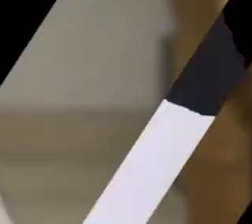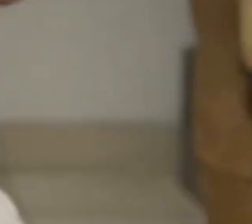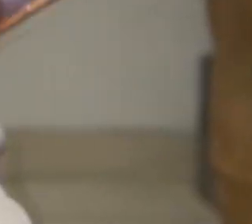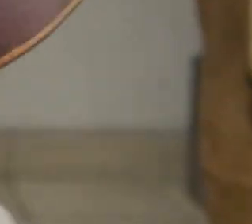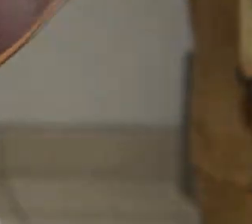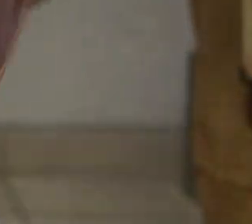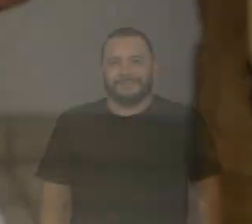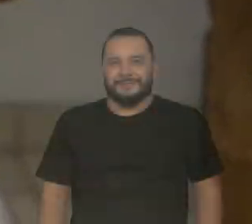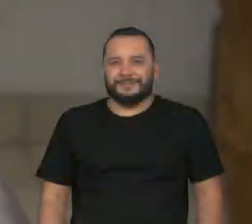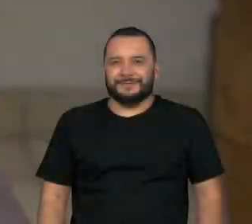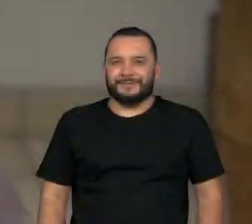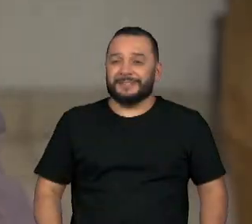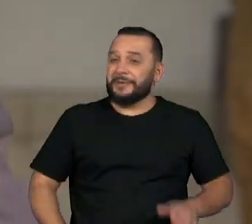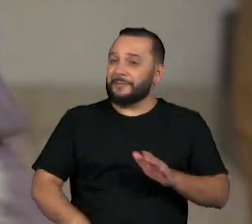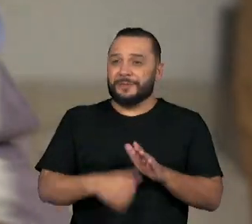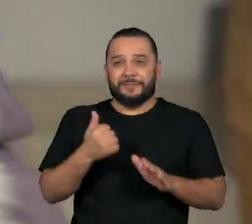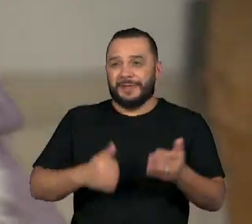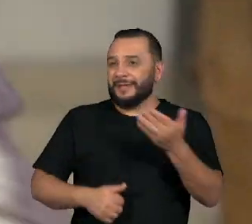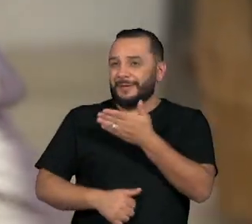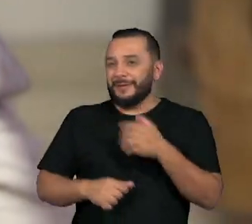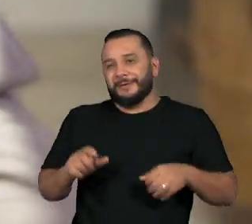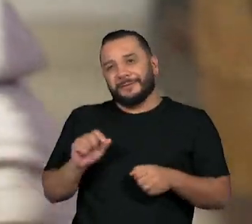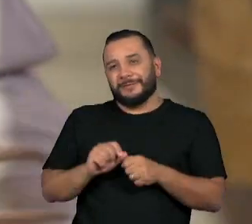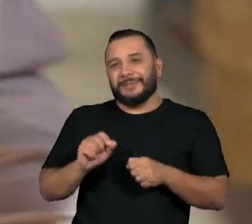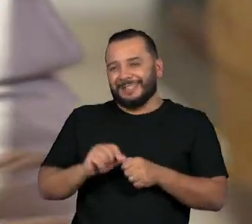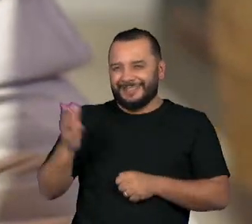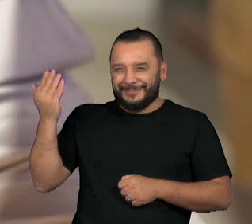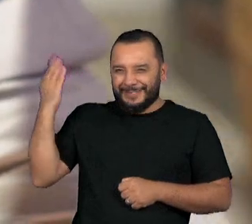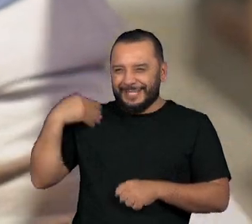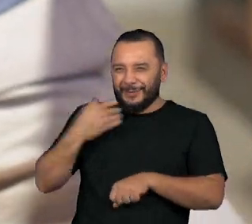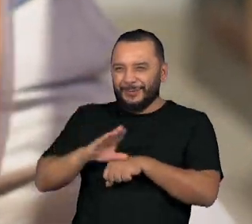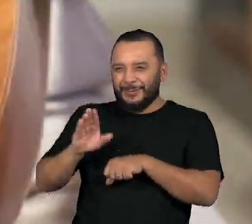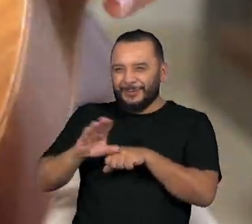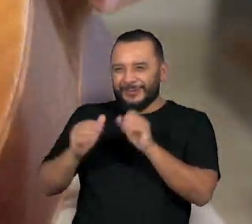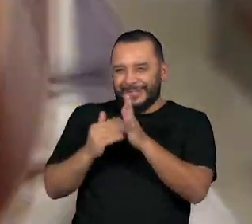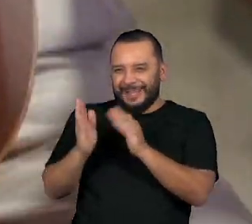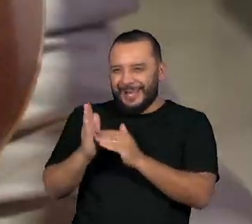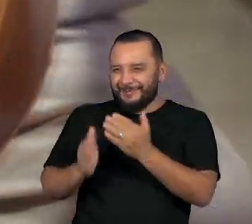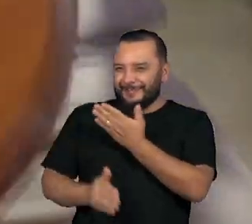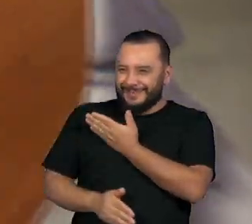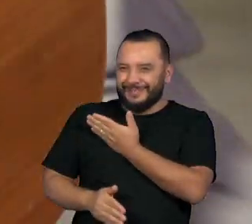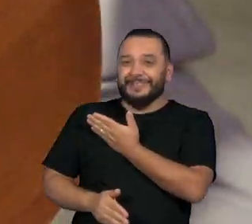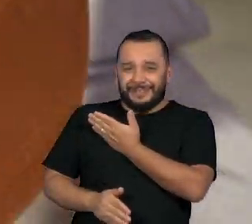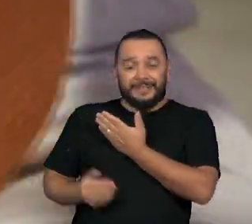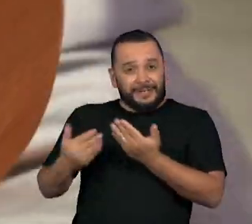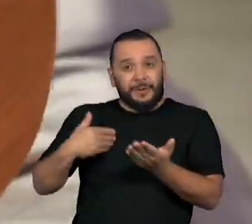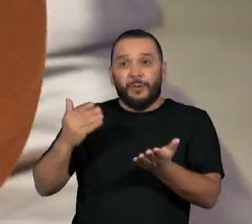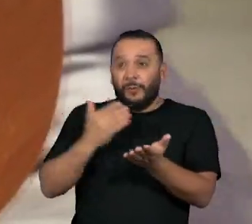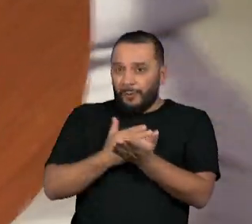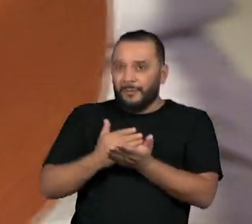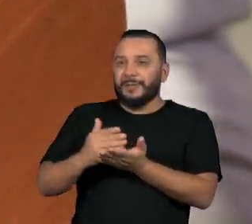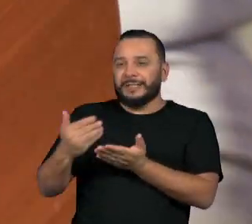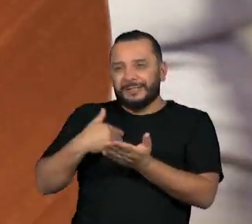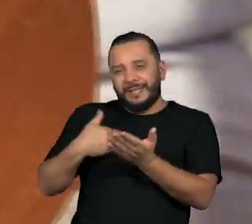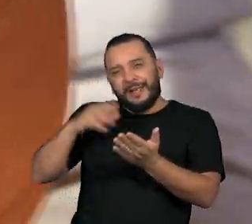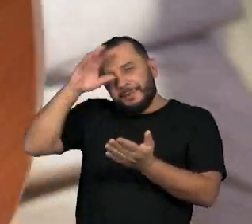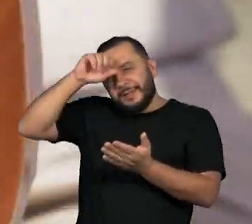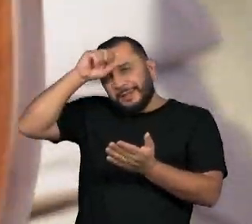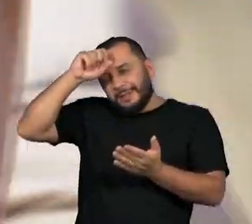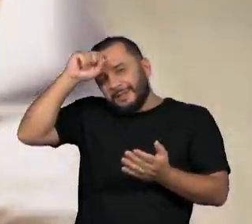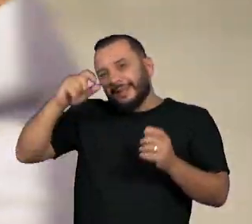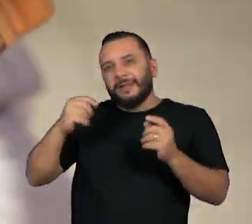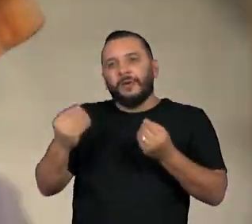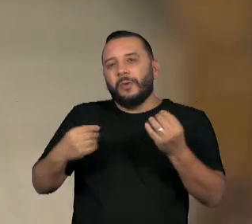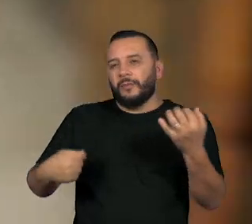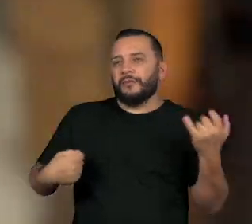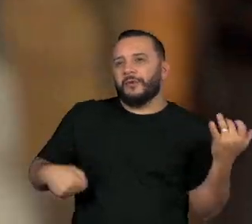Esse aqui foi o primeiro instrumento que eu construí na época para fazer o curso de luteria, né? Que eu comecei fazendo o curso de luteria para construir violão, construir